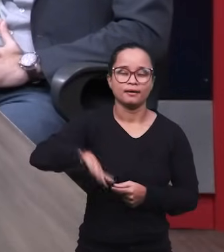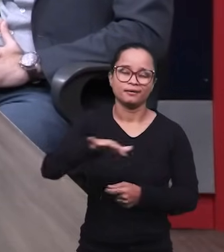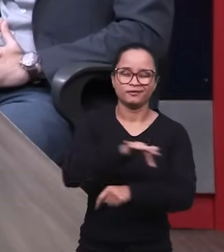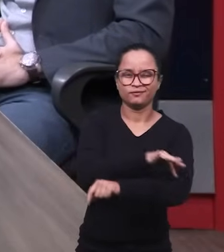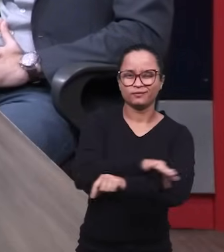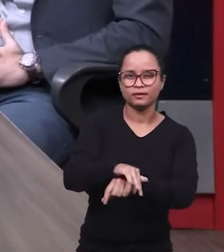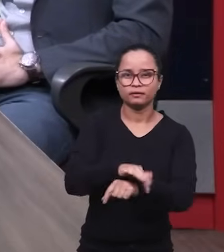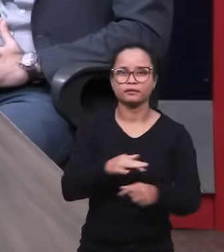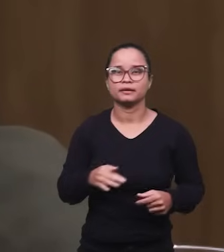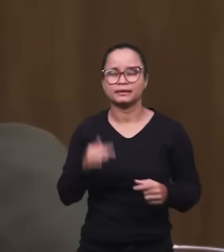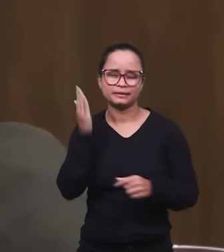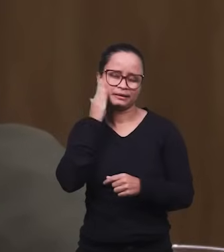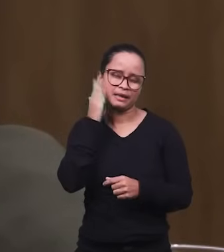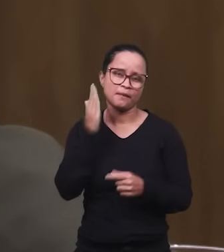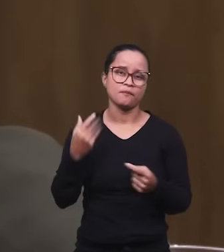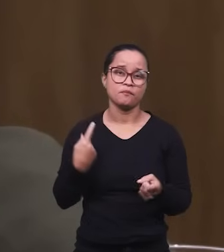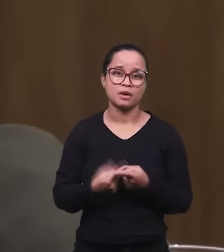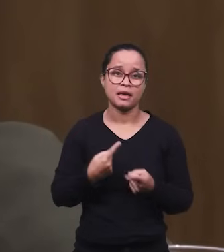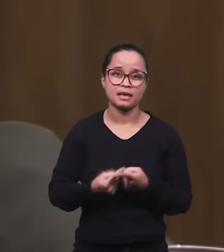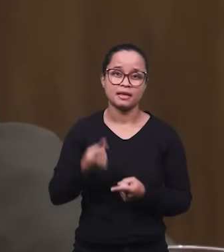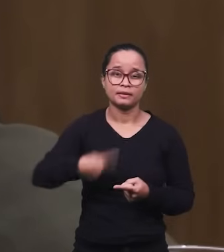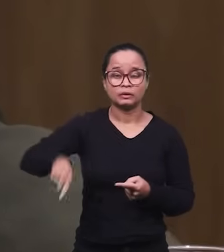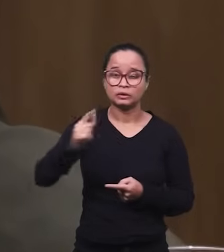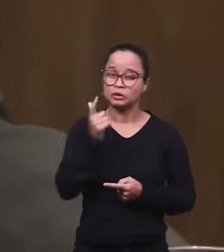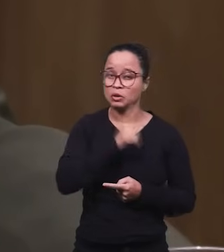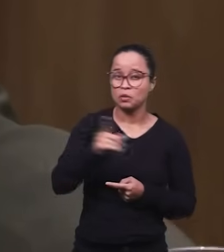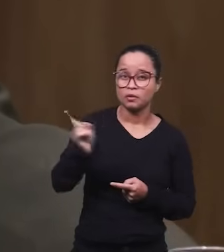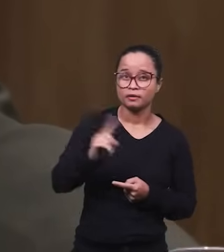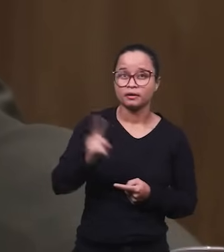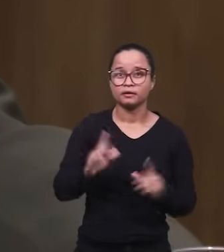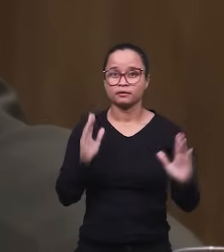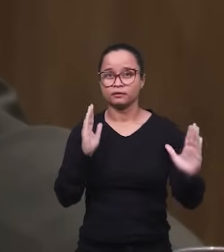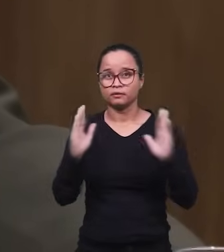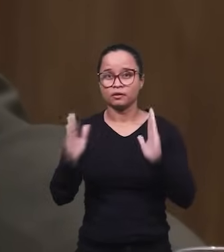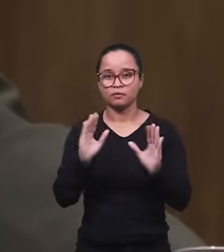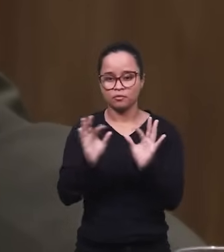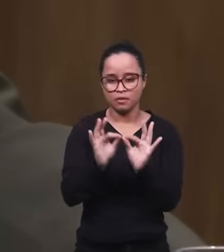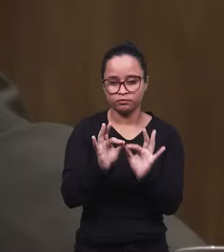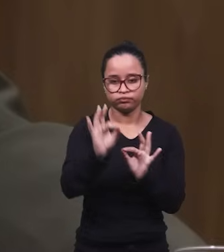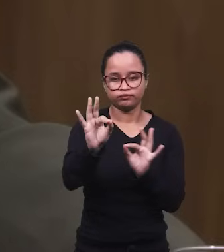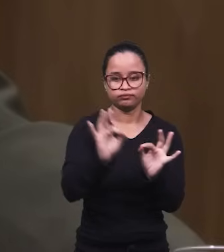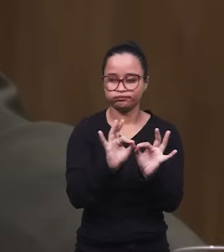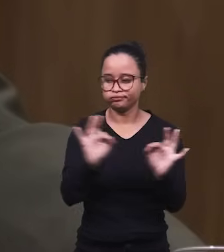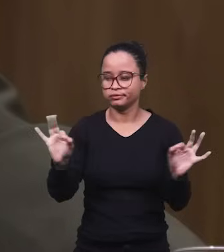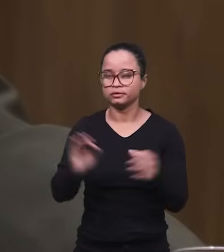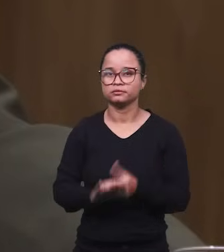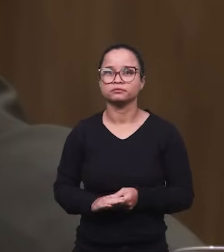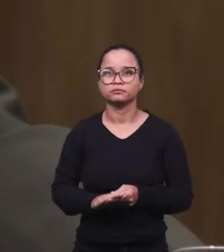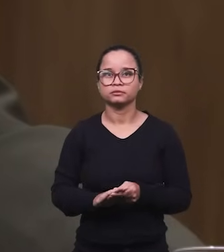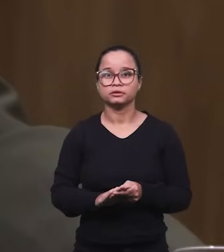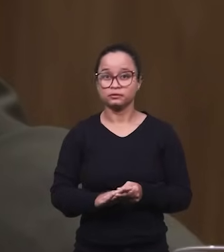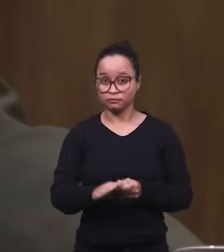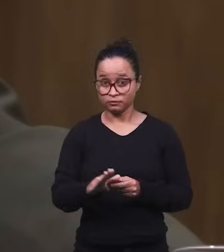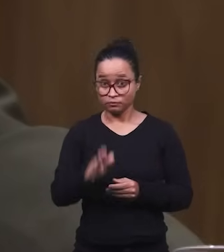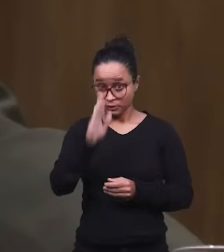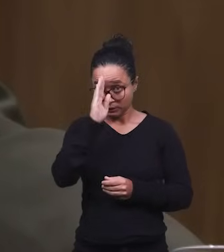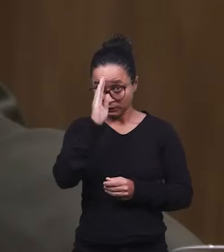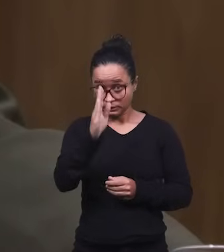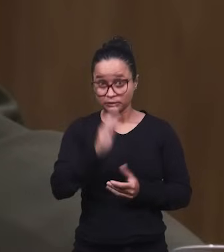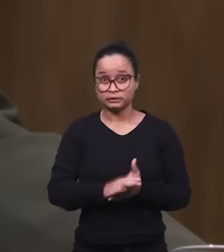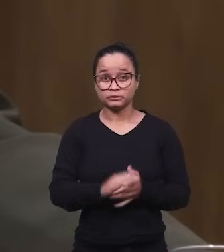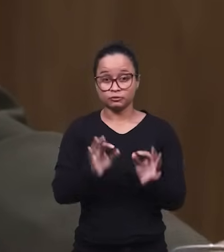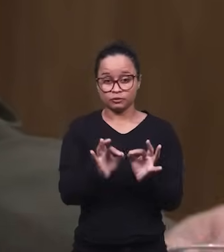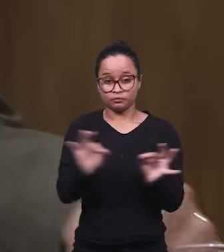física, porque nós não conseguimos imaginar o tempo como uma medida, como uma dimensão que pode